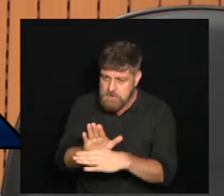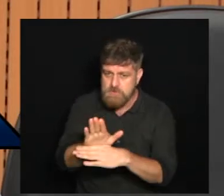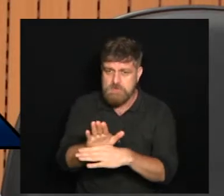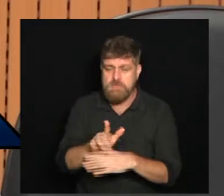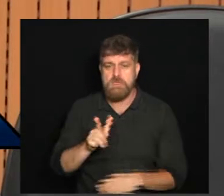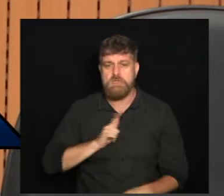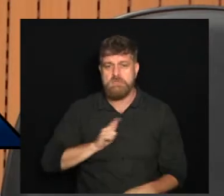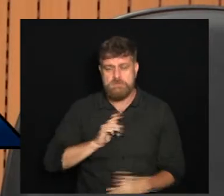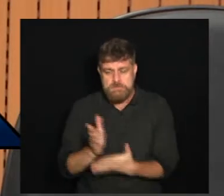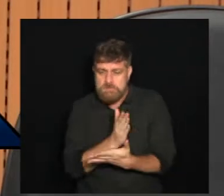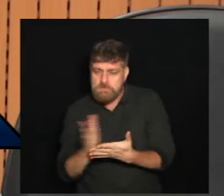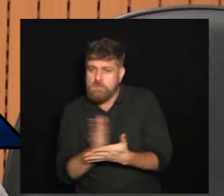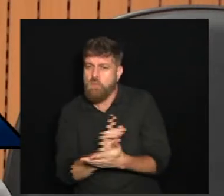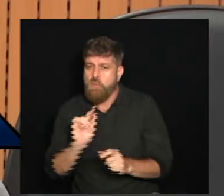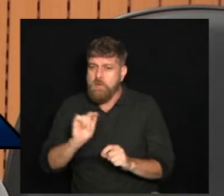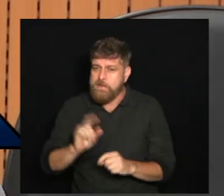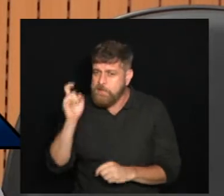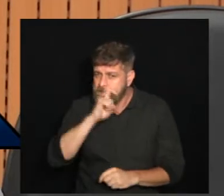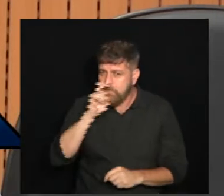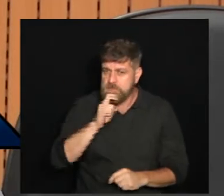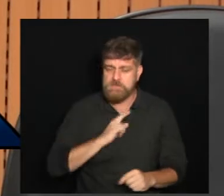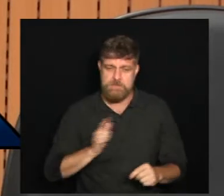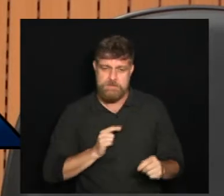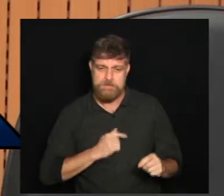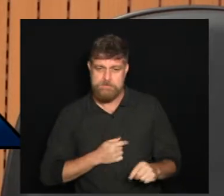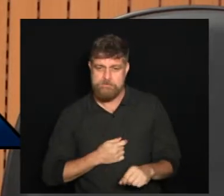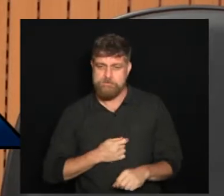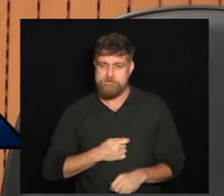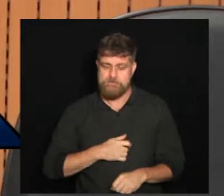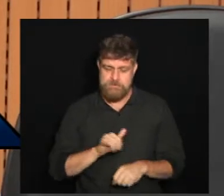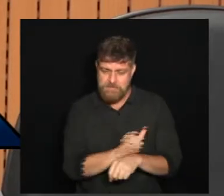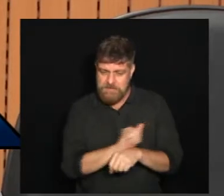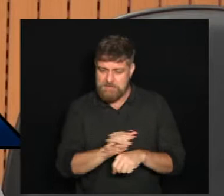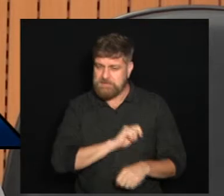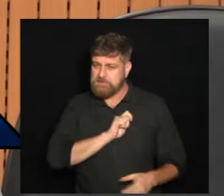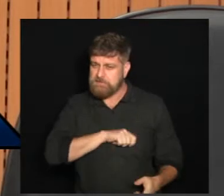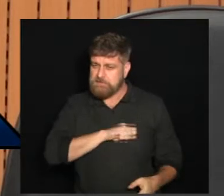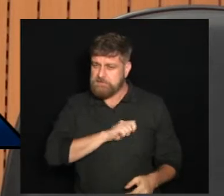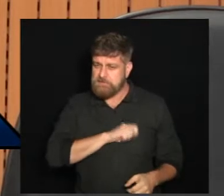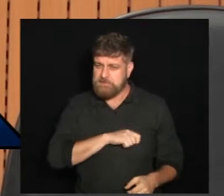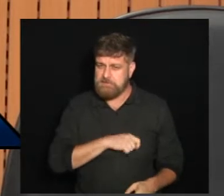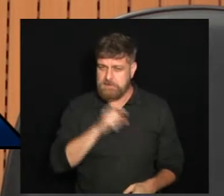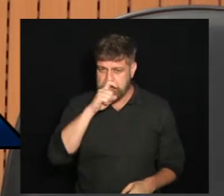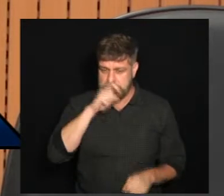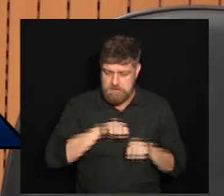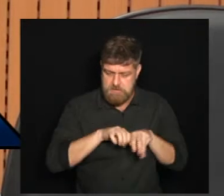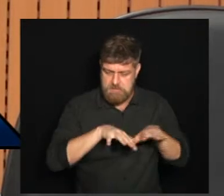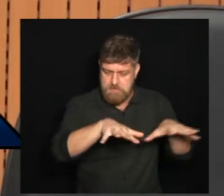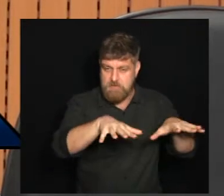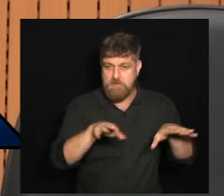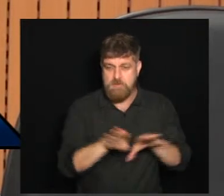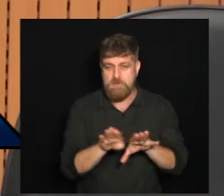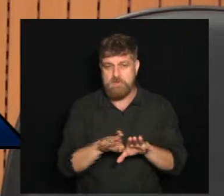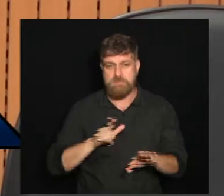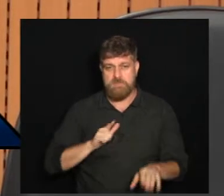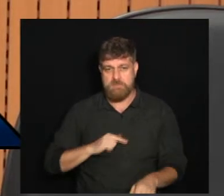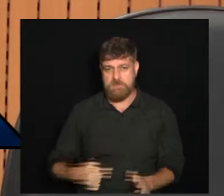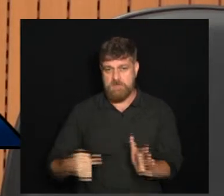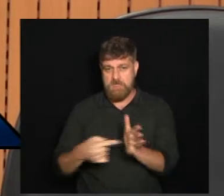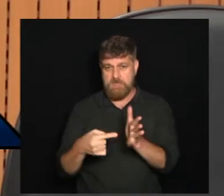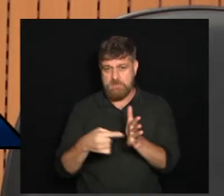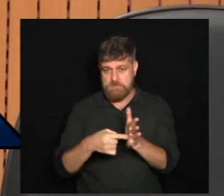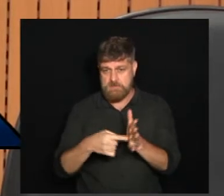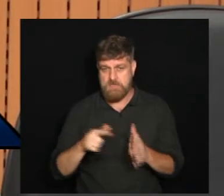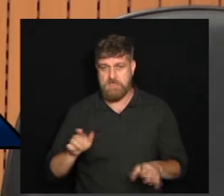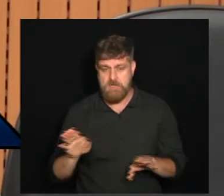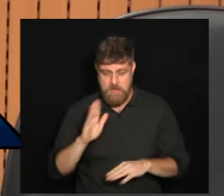a discernir fatos das perversas redes de publicação de fake news, e até mesmo para denunciar abusos